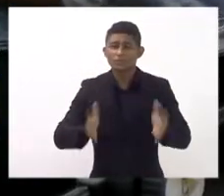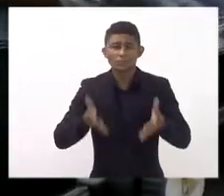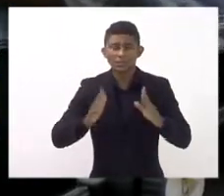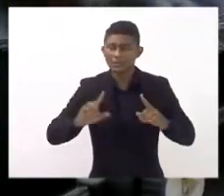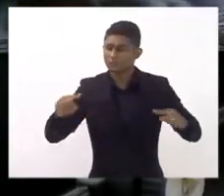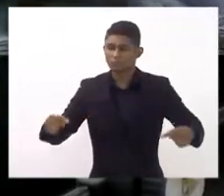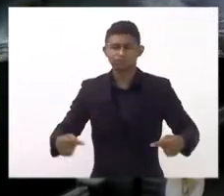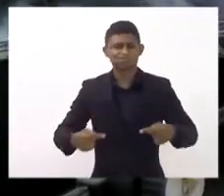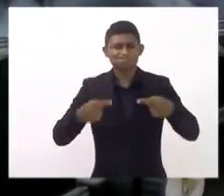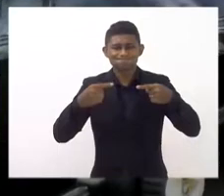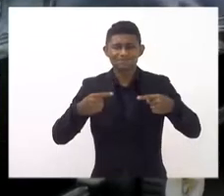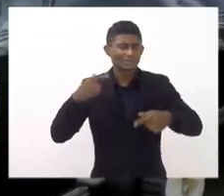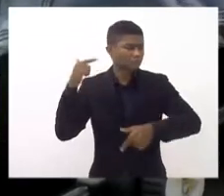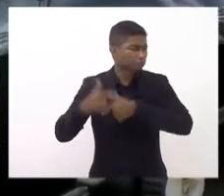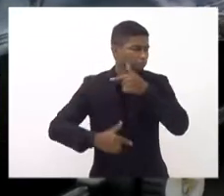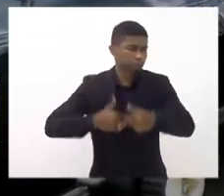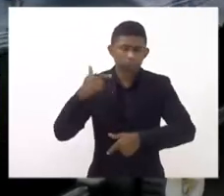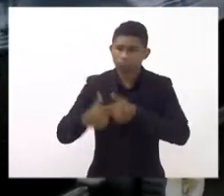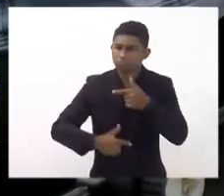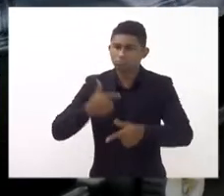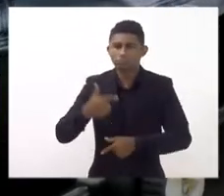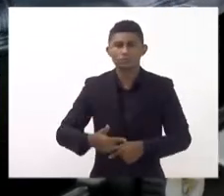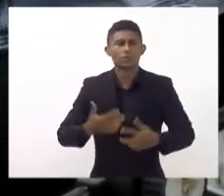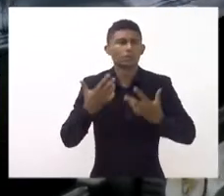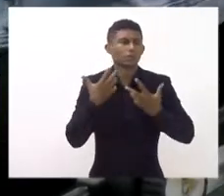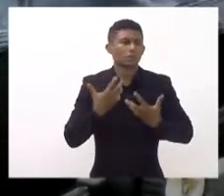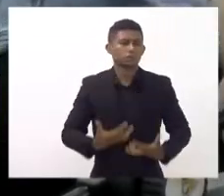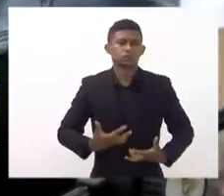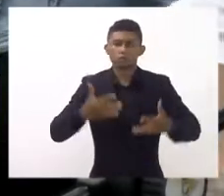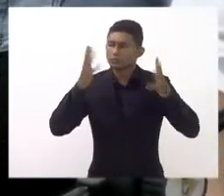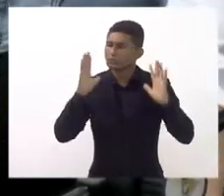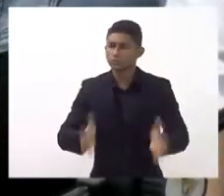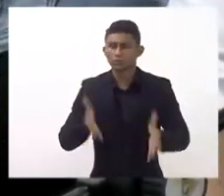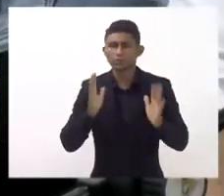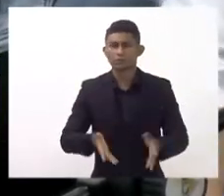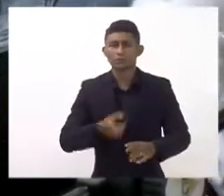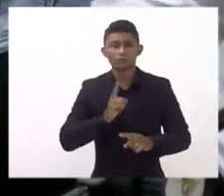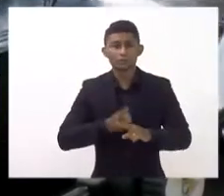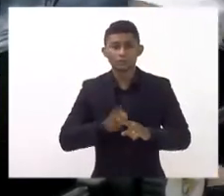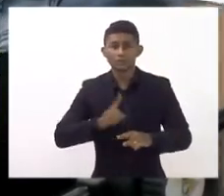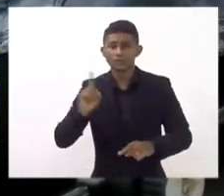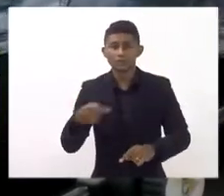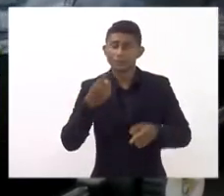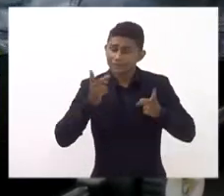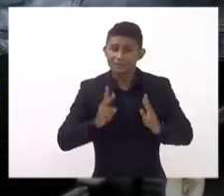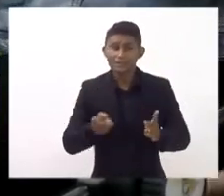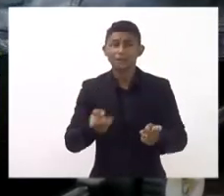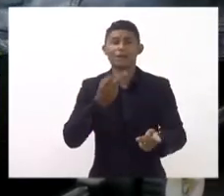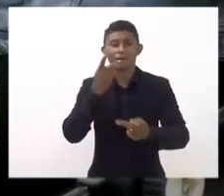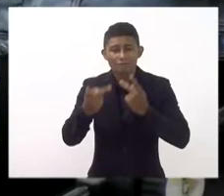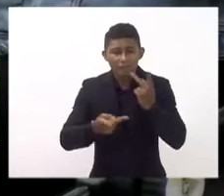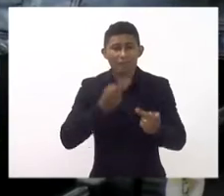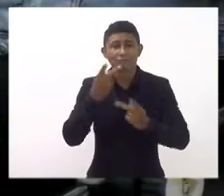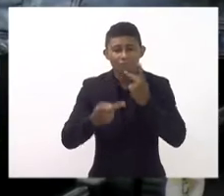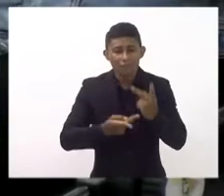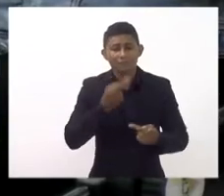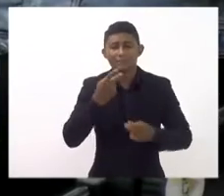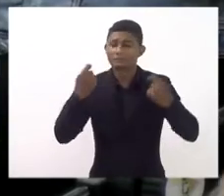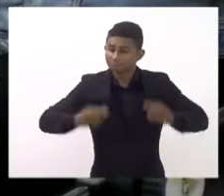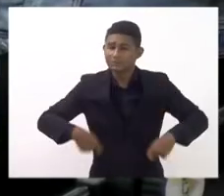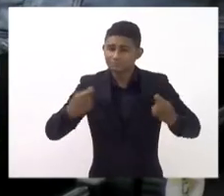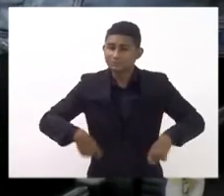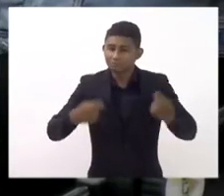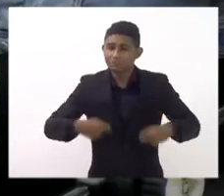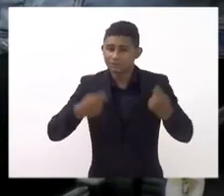desafiador do que explicar o óbvio e afirmar a necessidade do básico. Mais uma vez,